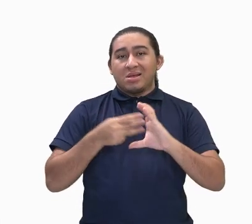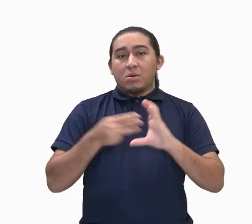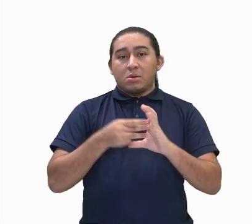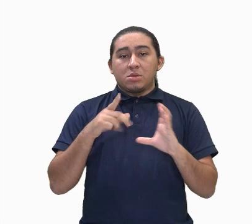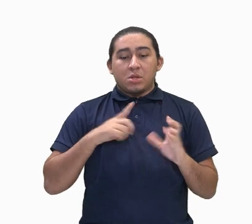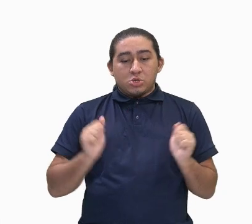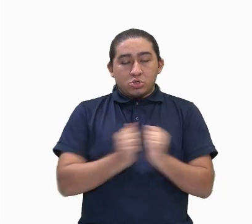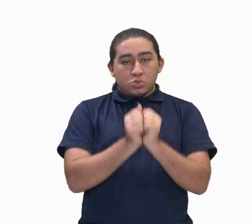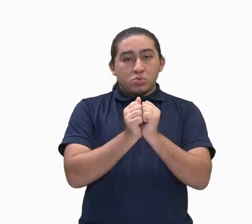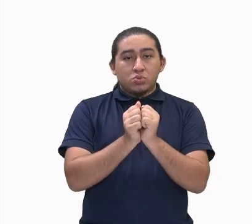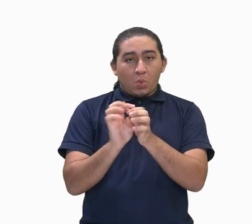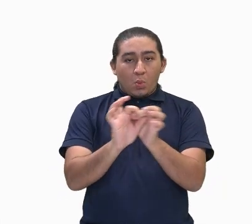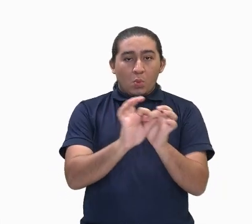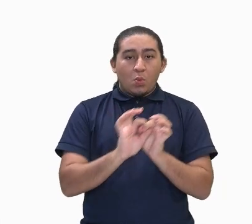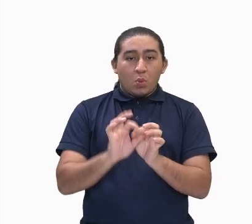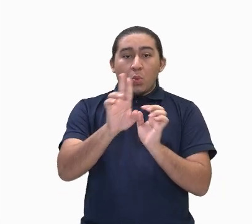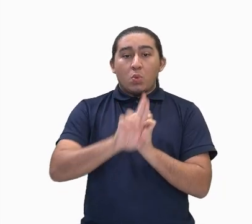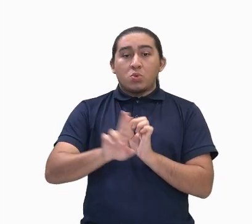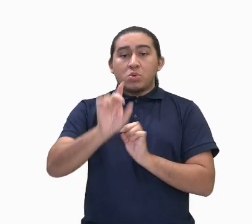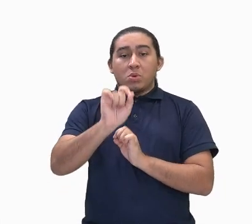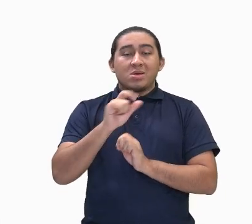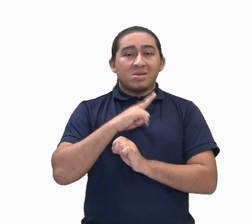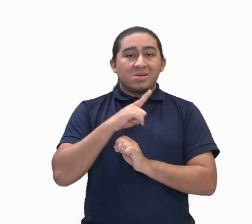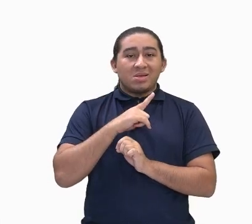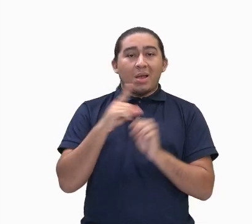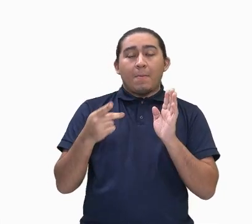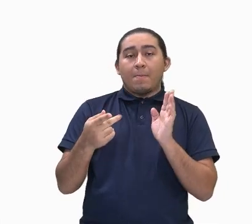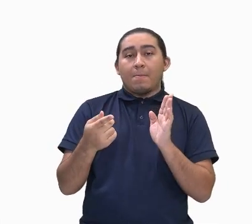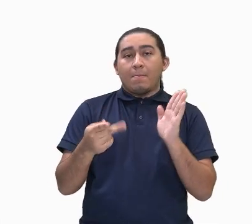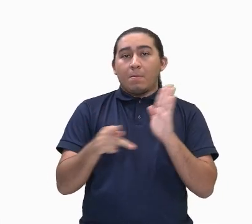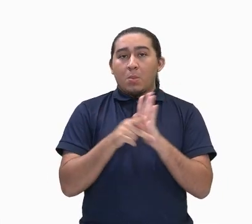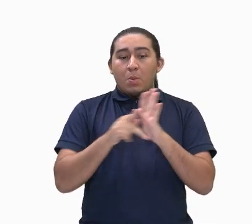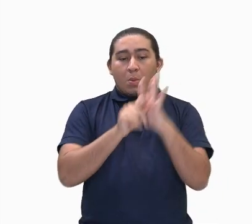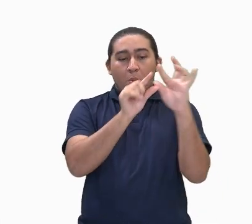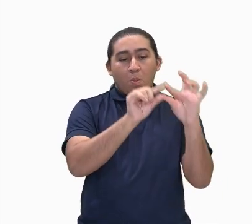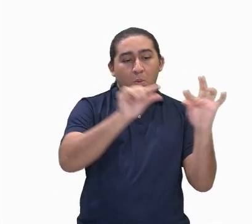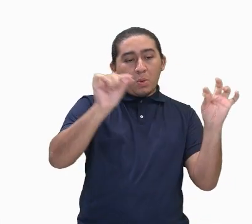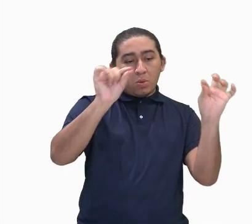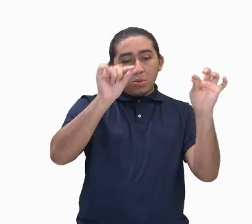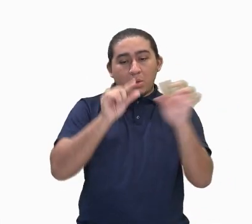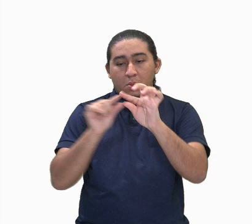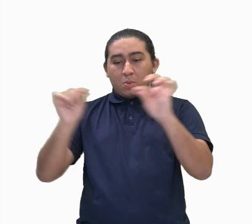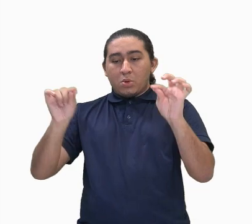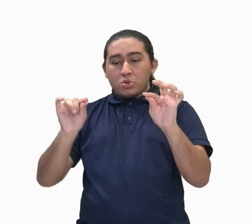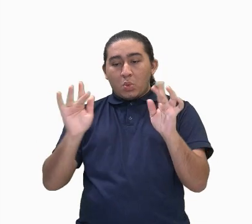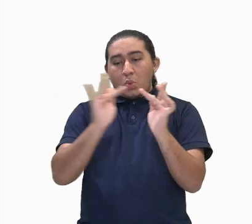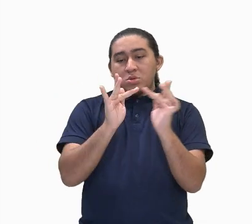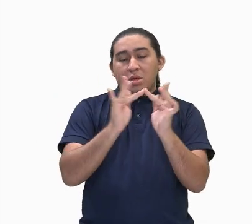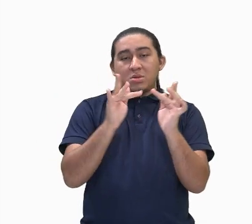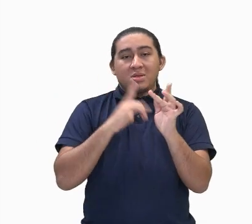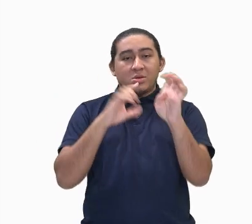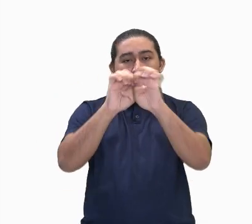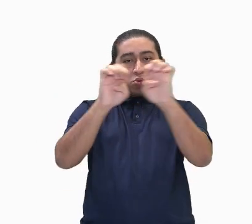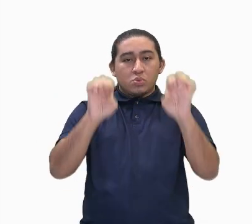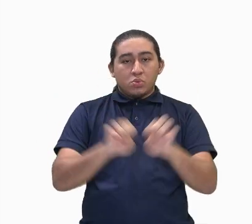si através de suas extremidades por estruturas especializadas, os